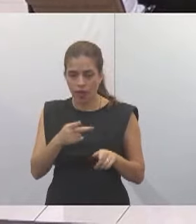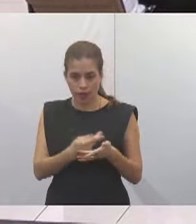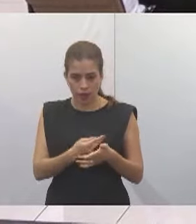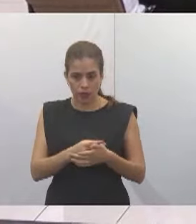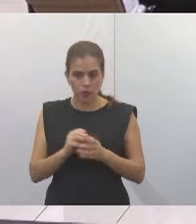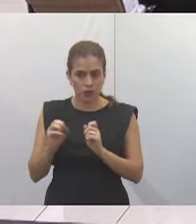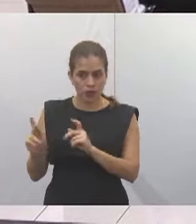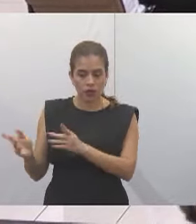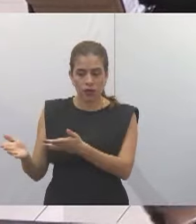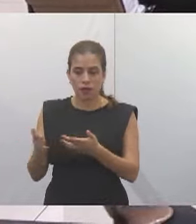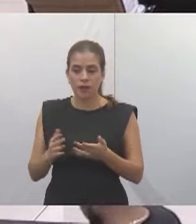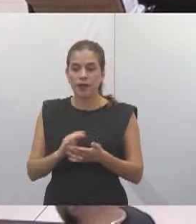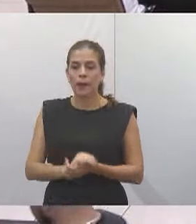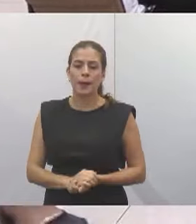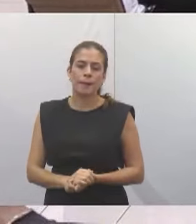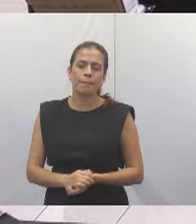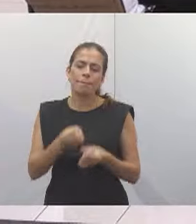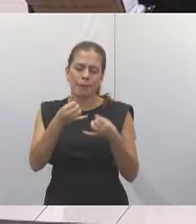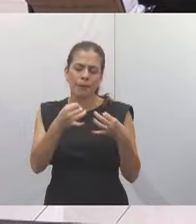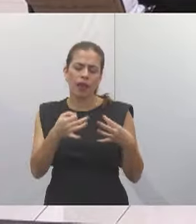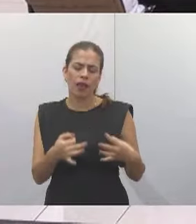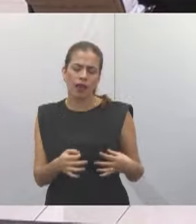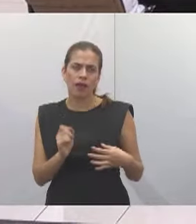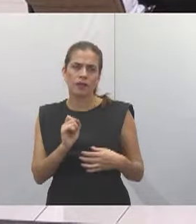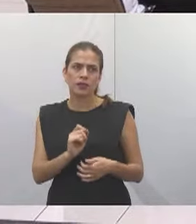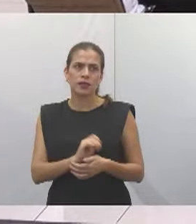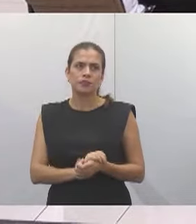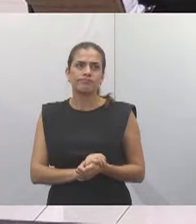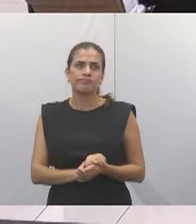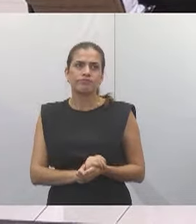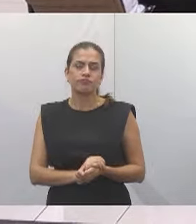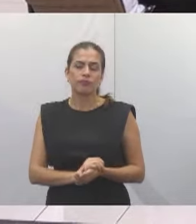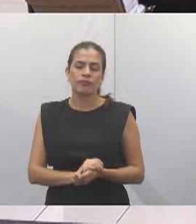eu vou explicar a situação para você.